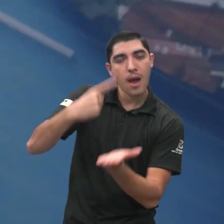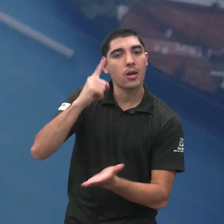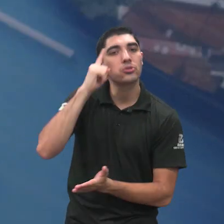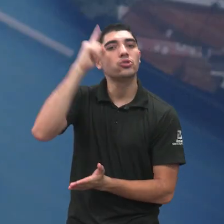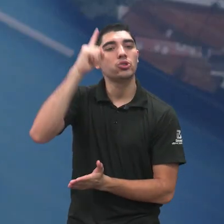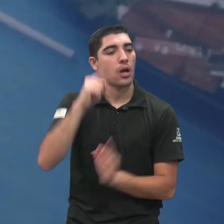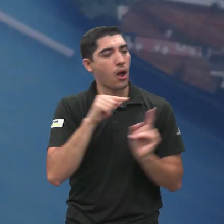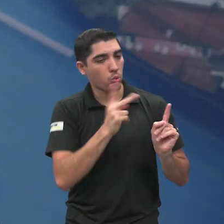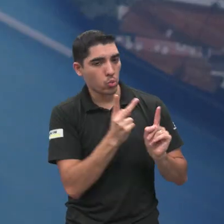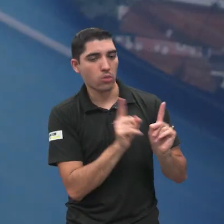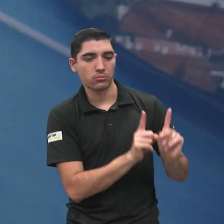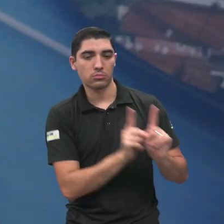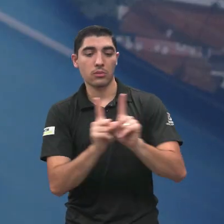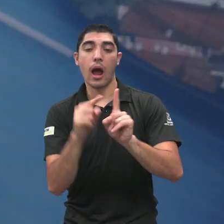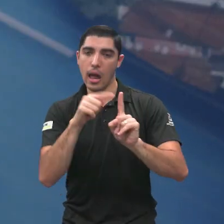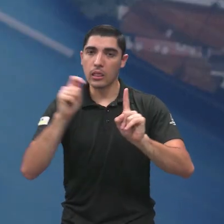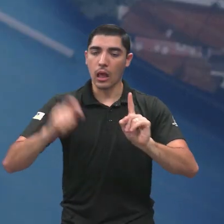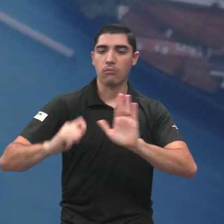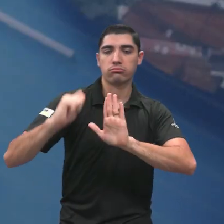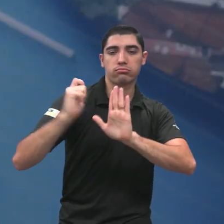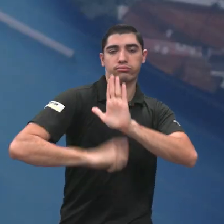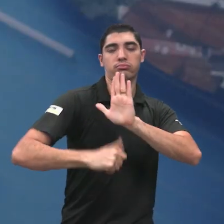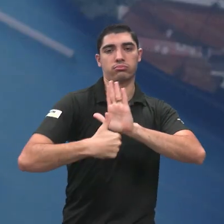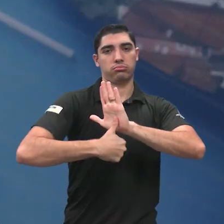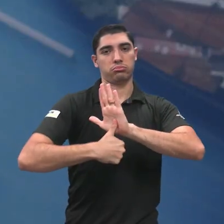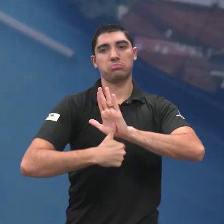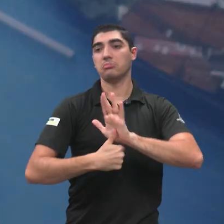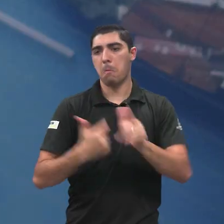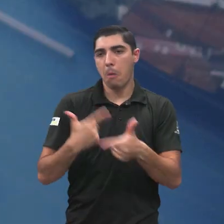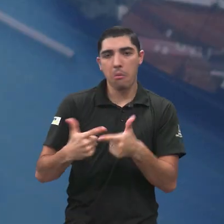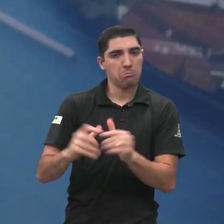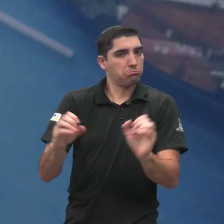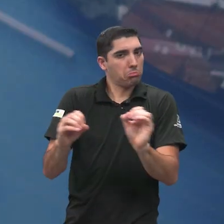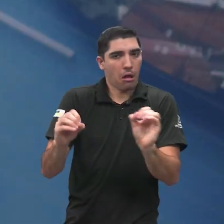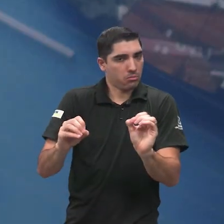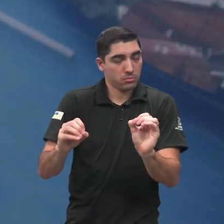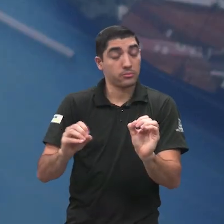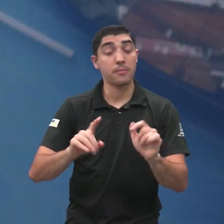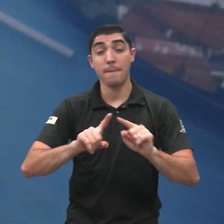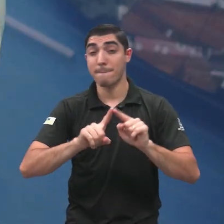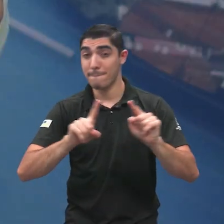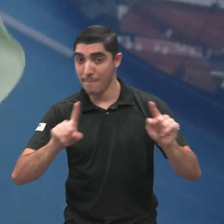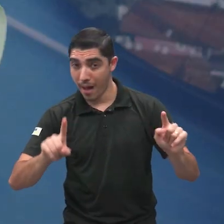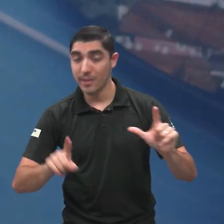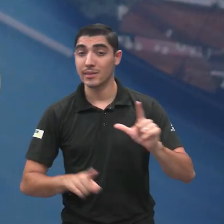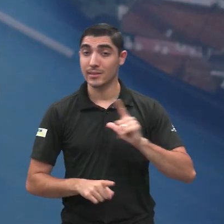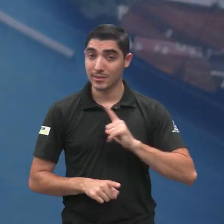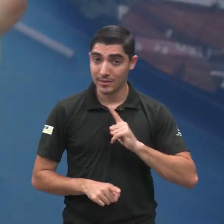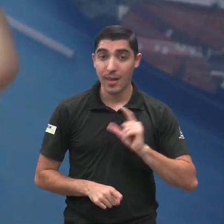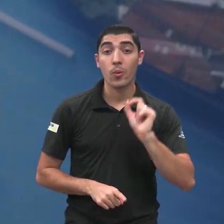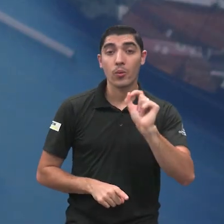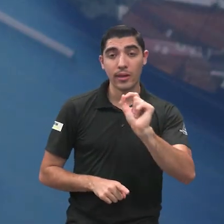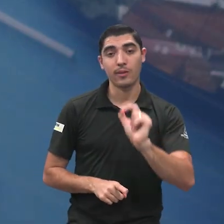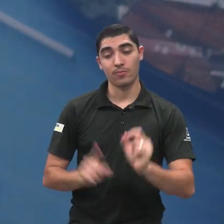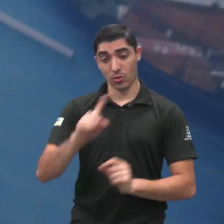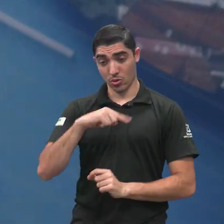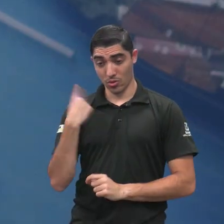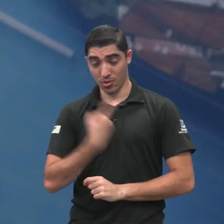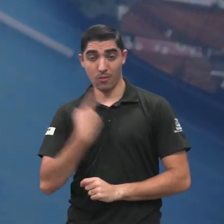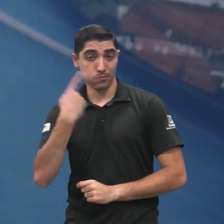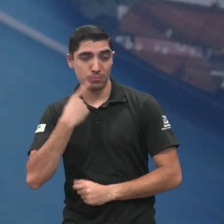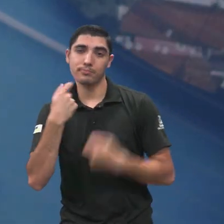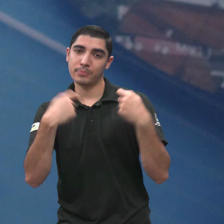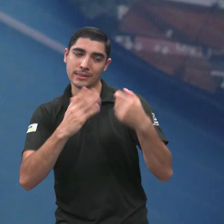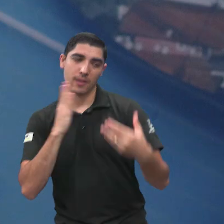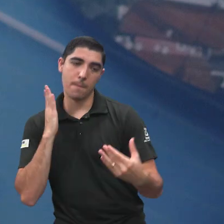esse registro sem nenhum problema, tá? Mas também nós temos casos em que nós entramos com